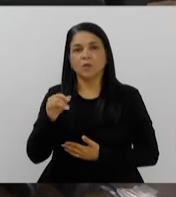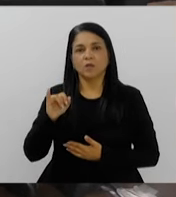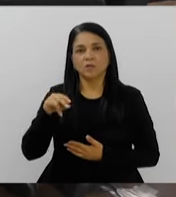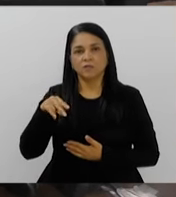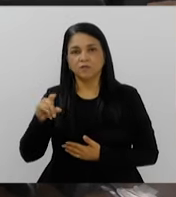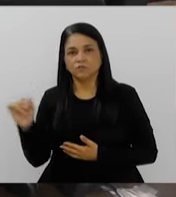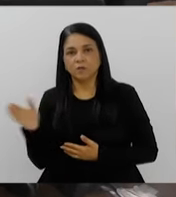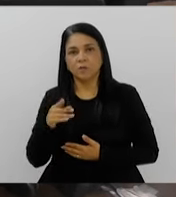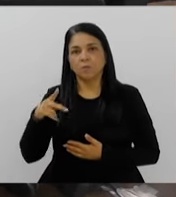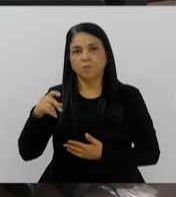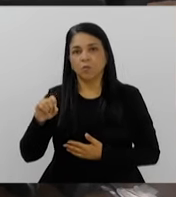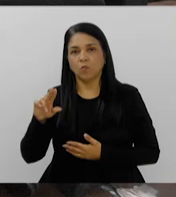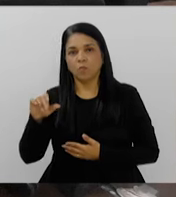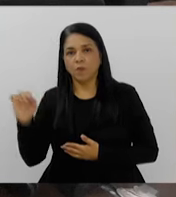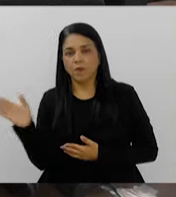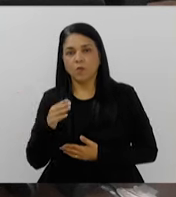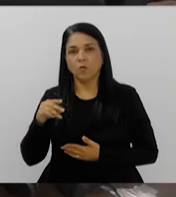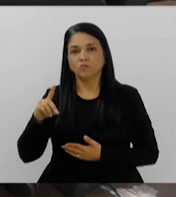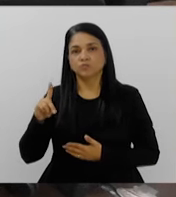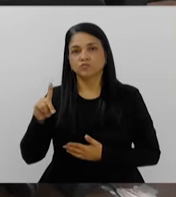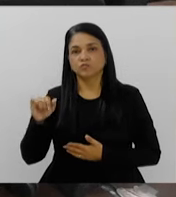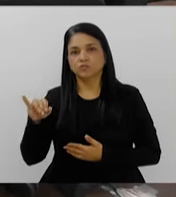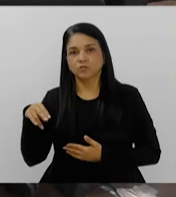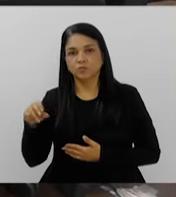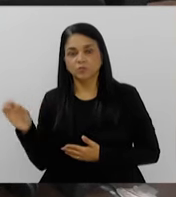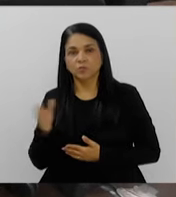Felipe Pobel, Marcelo Dino, é o 689.